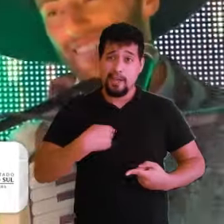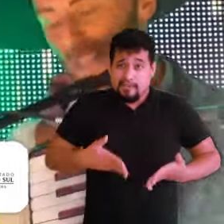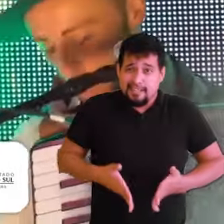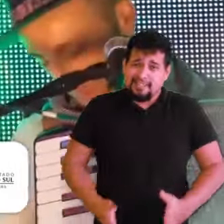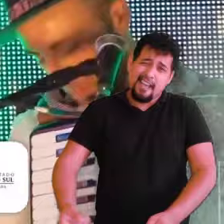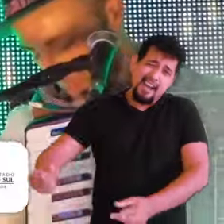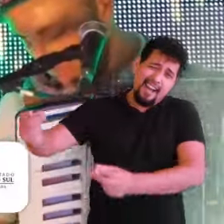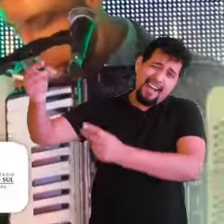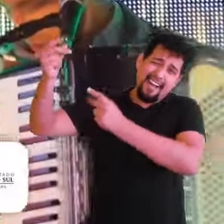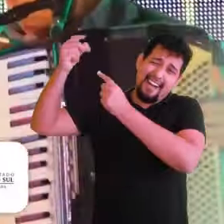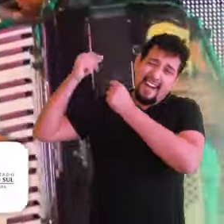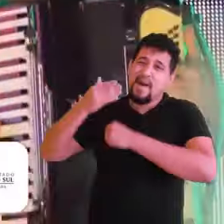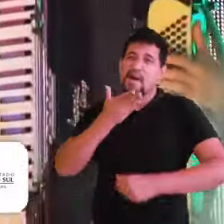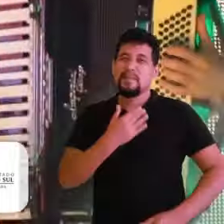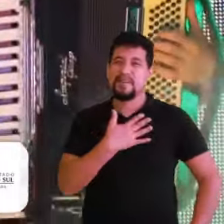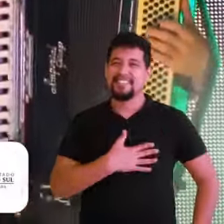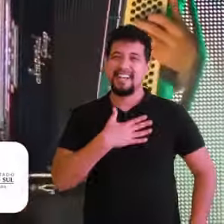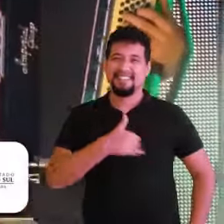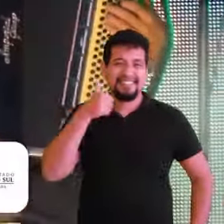gostavam de